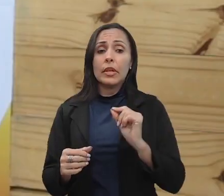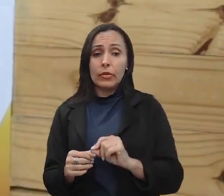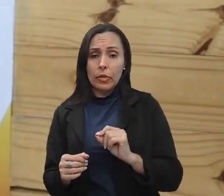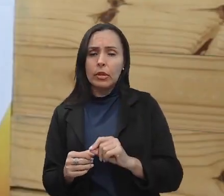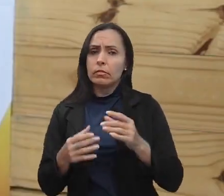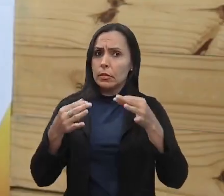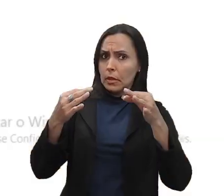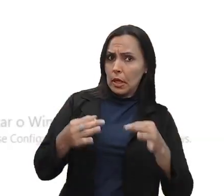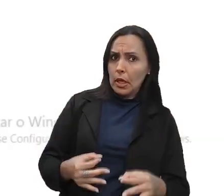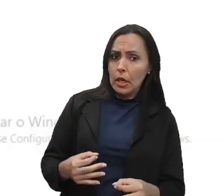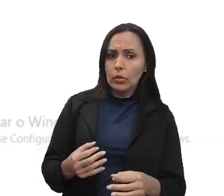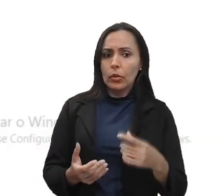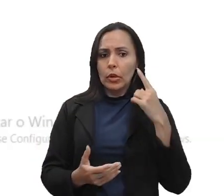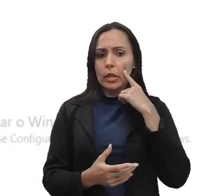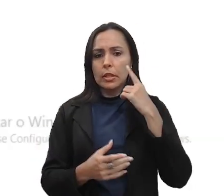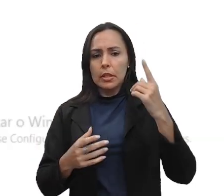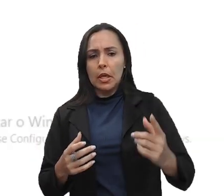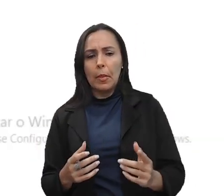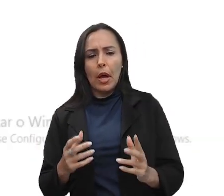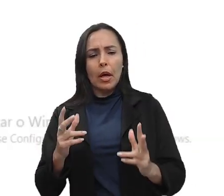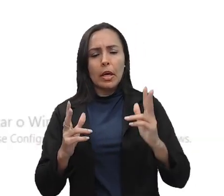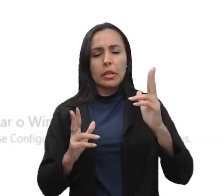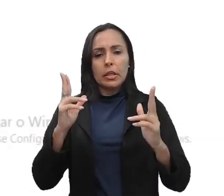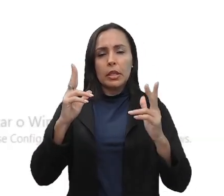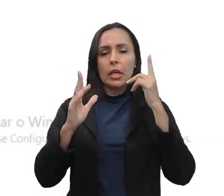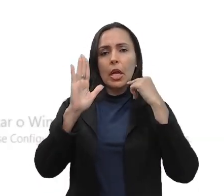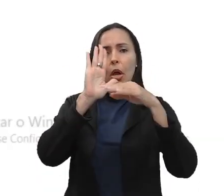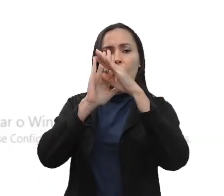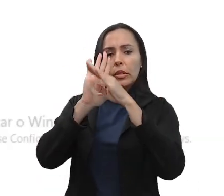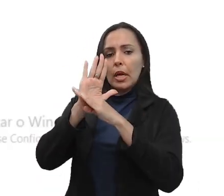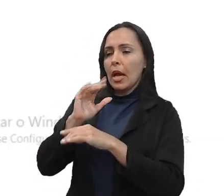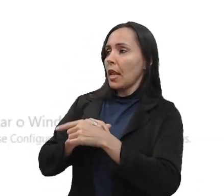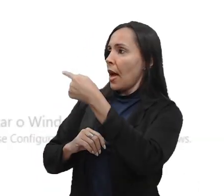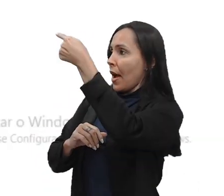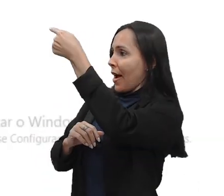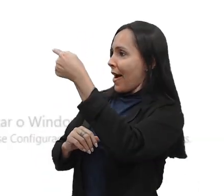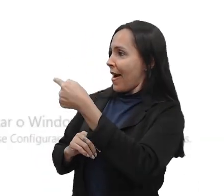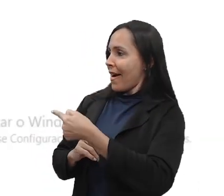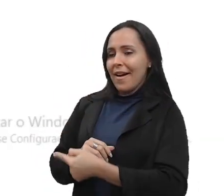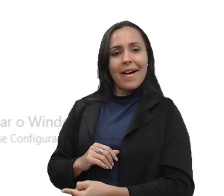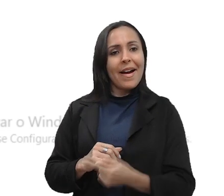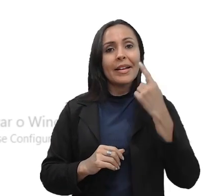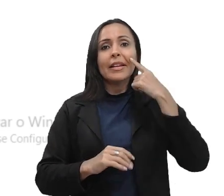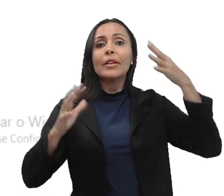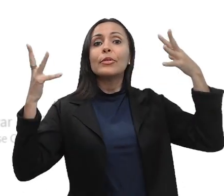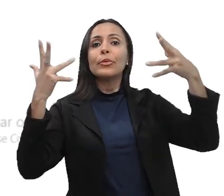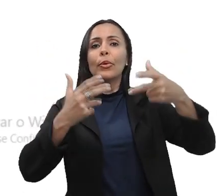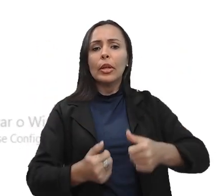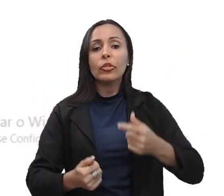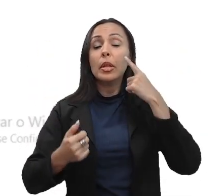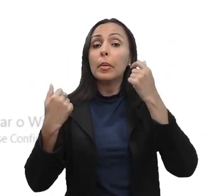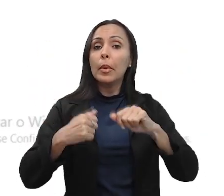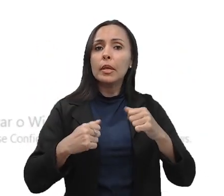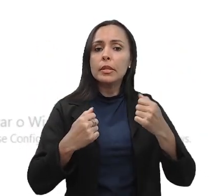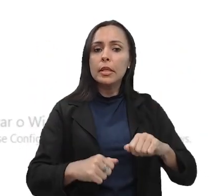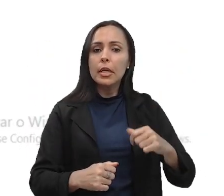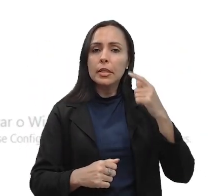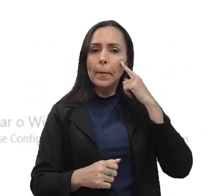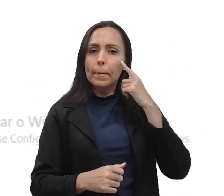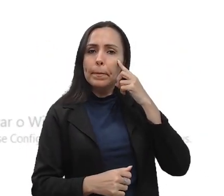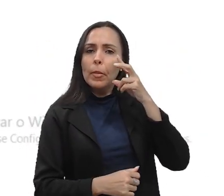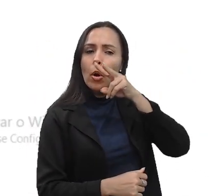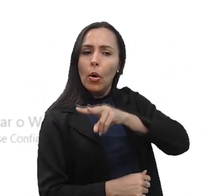certeza em cima de escala, ter toda a parte da cotagem, porque a gente precisa dimensionar muito